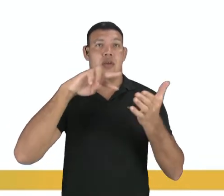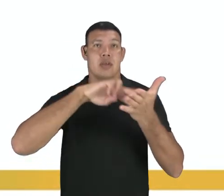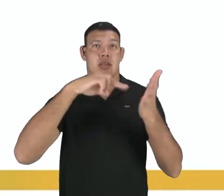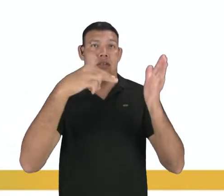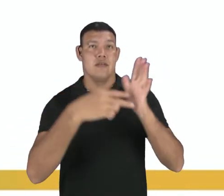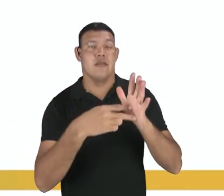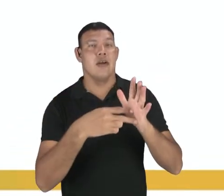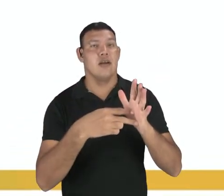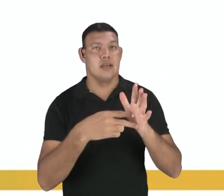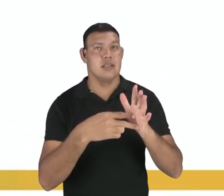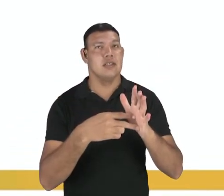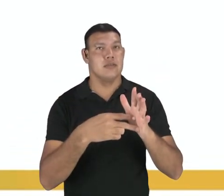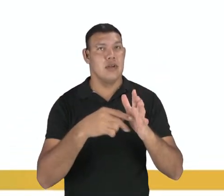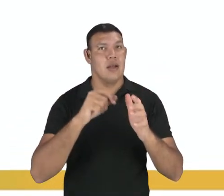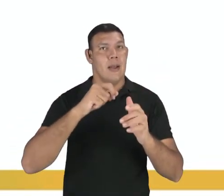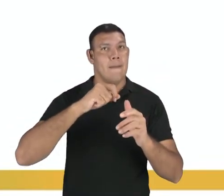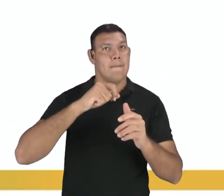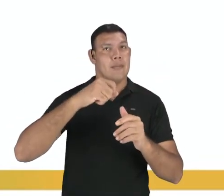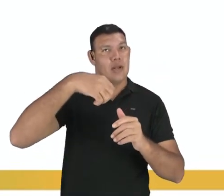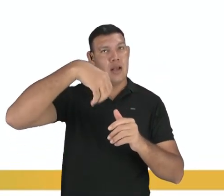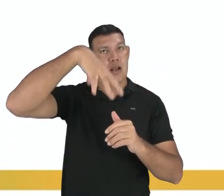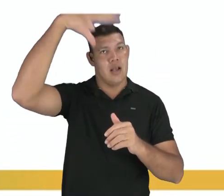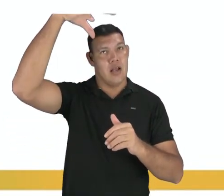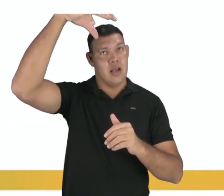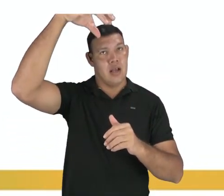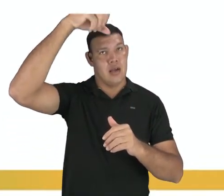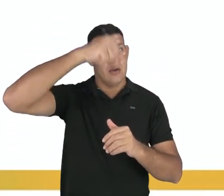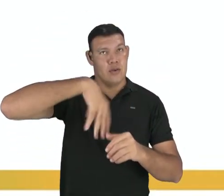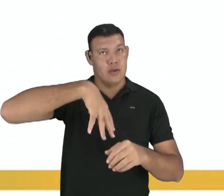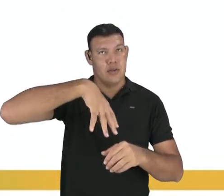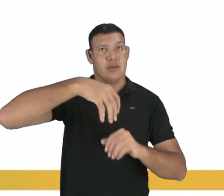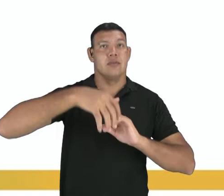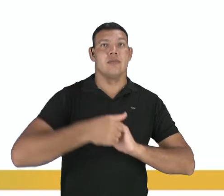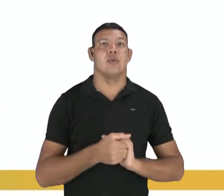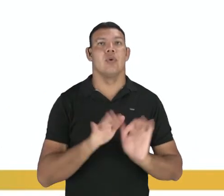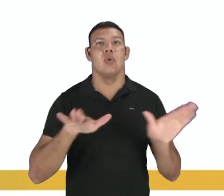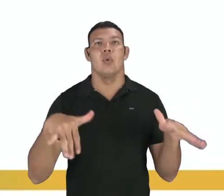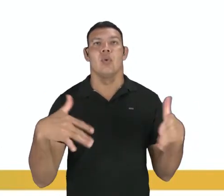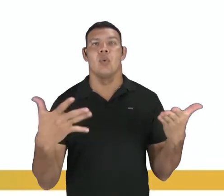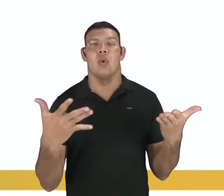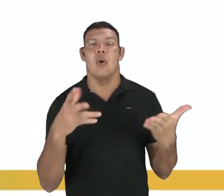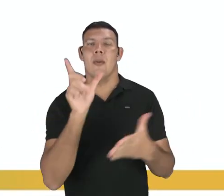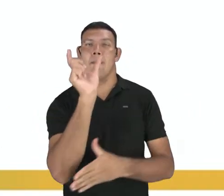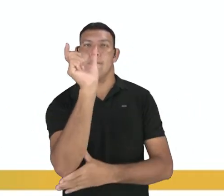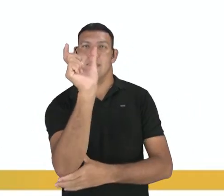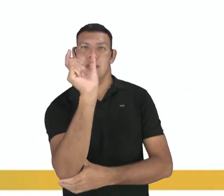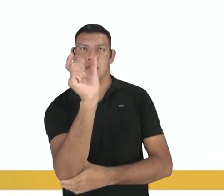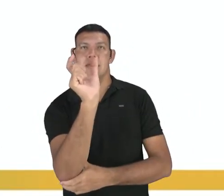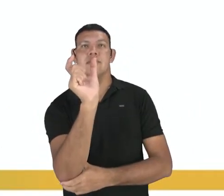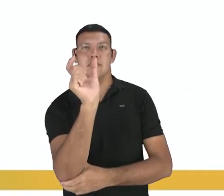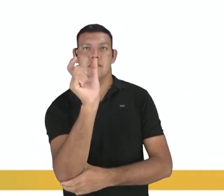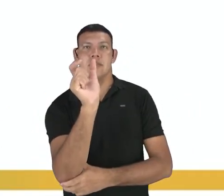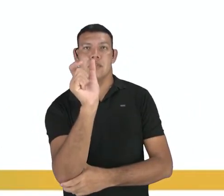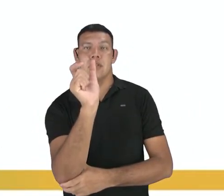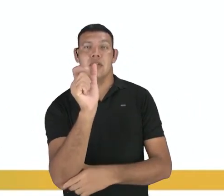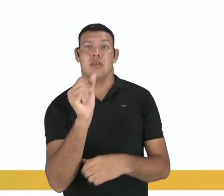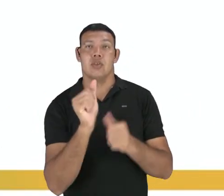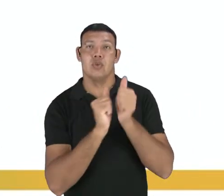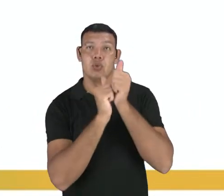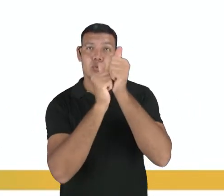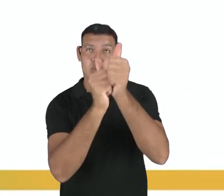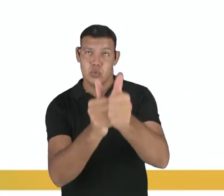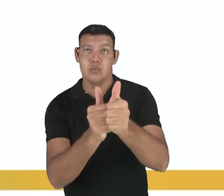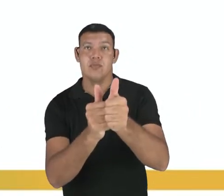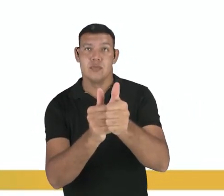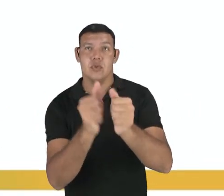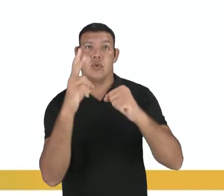verbo turn faz com que ele tenha o sentido de desligar? Vocês já viram que o turn com o on tem